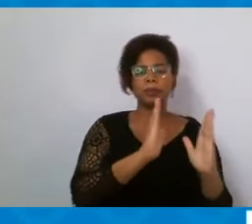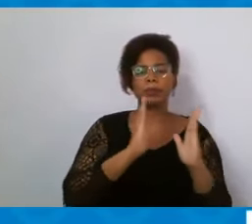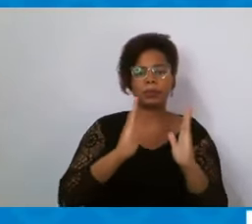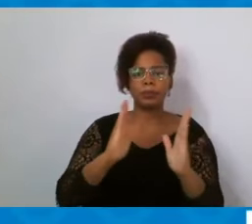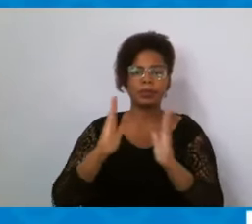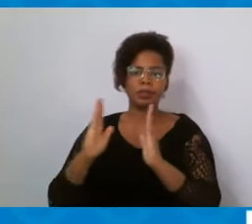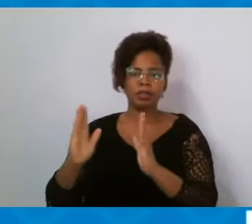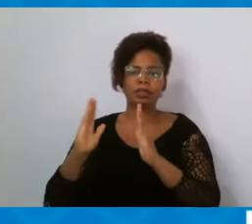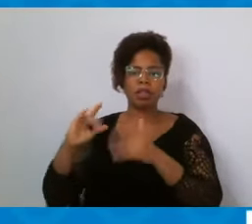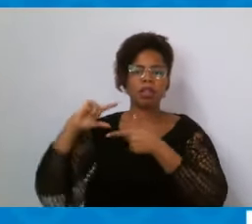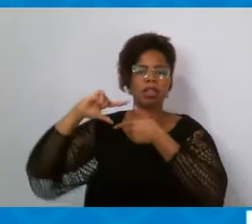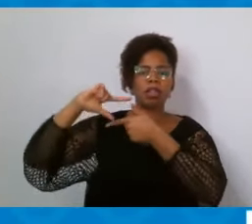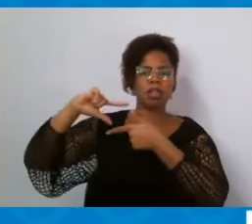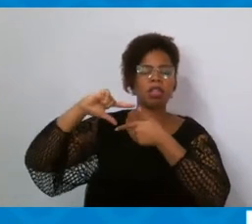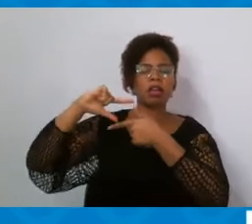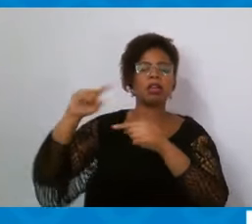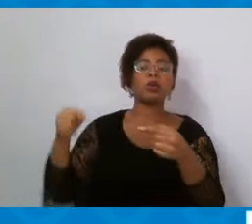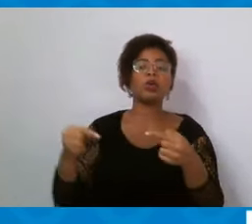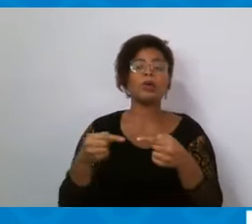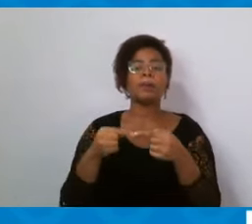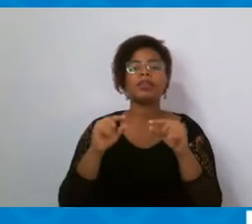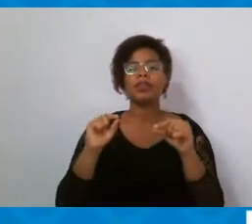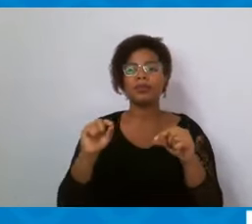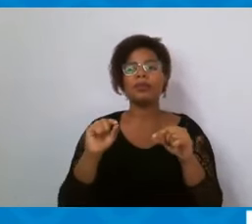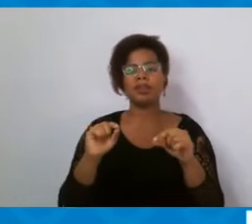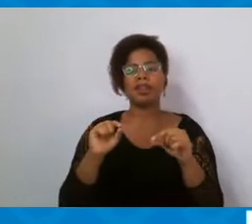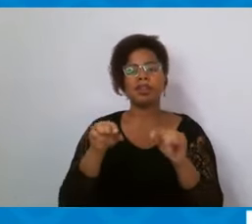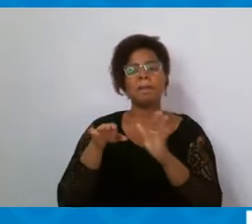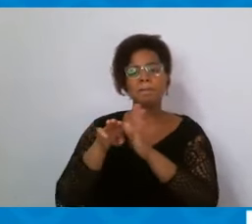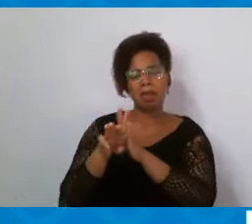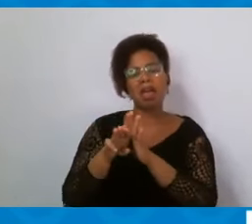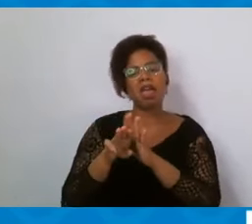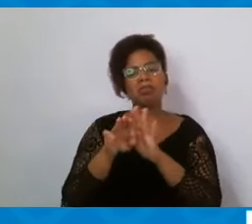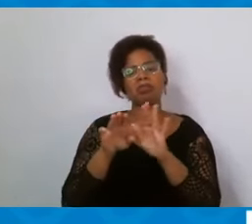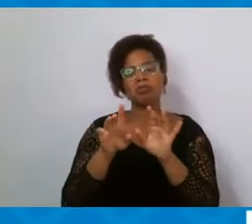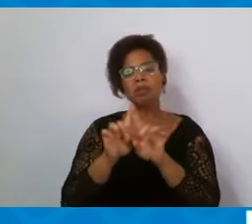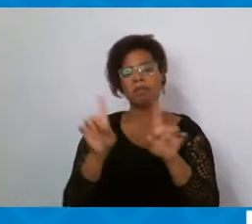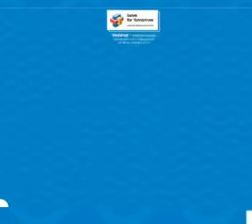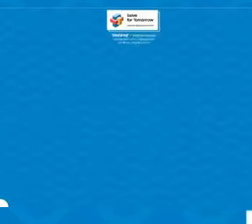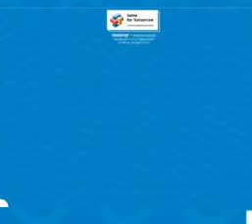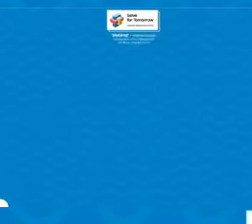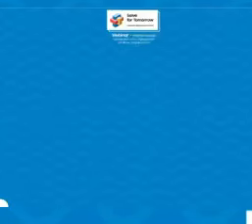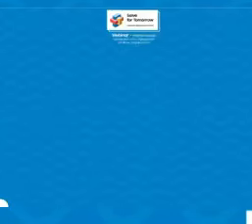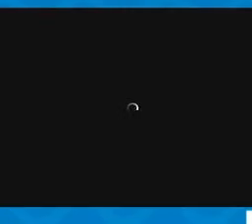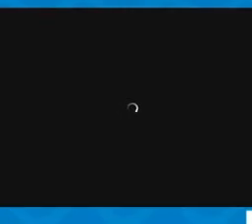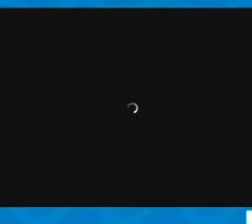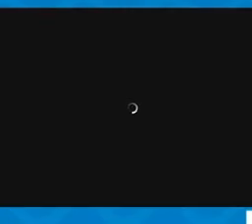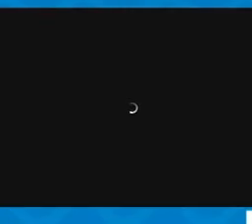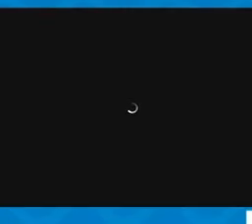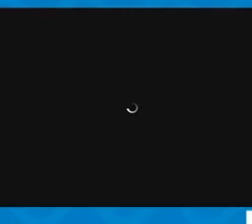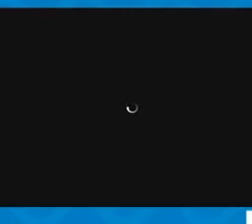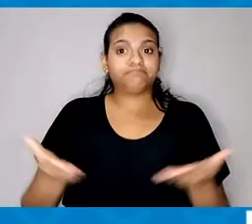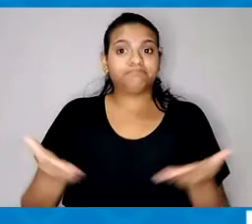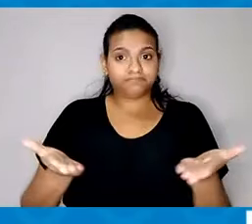vou ter aula. E aula, a gente já viu que não resolve o problema da cultura maker. Finalmente, retomar o papel da literatura e